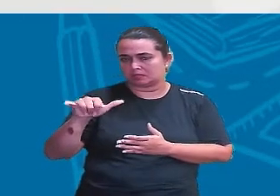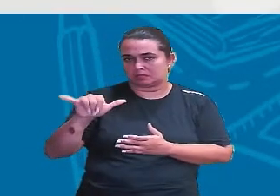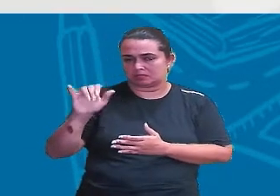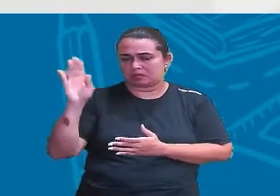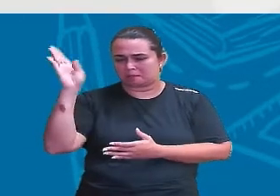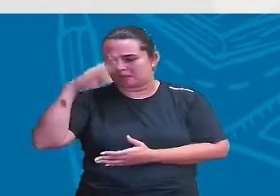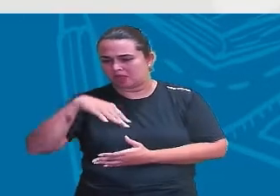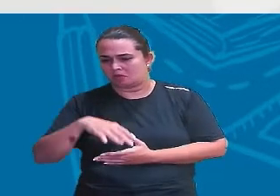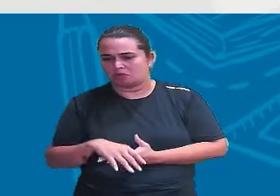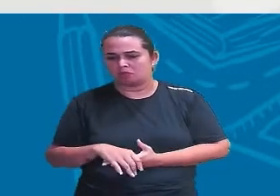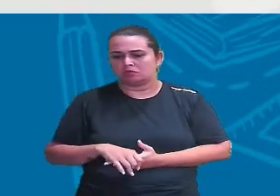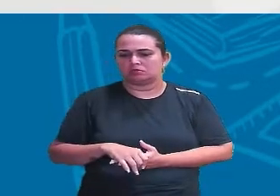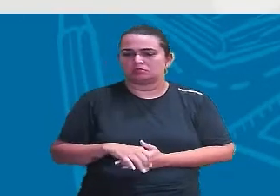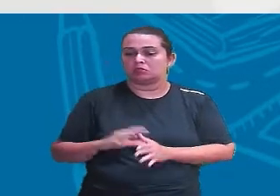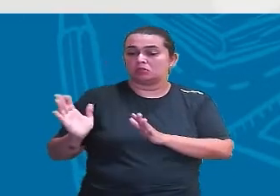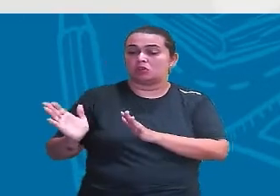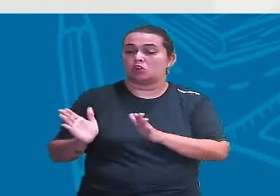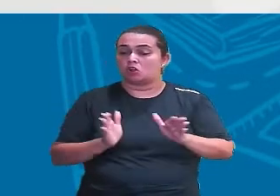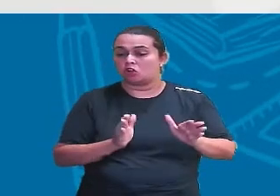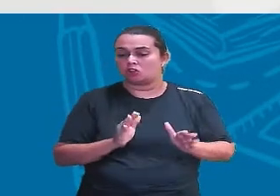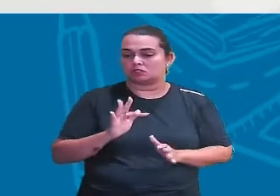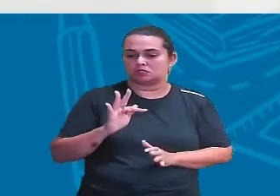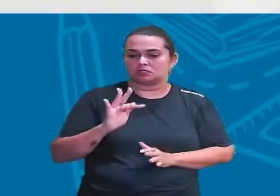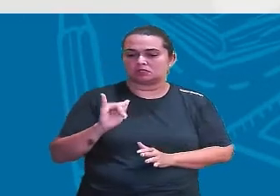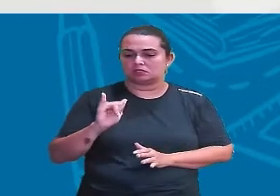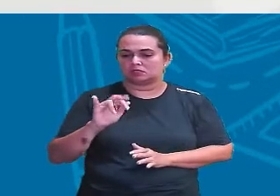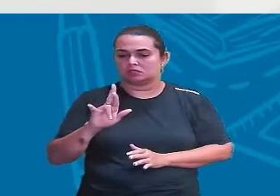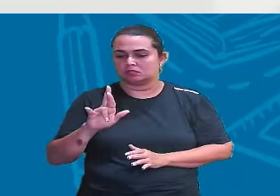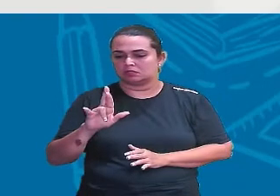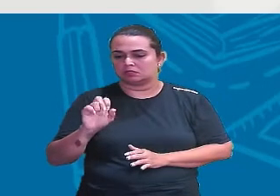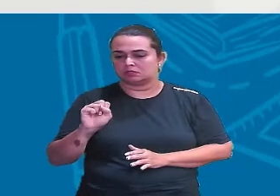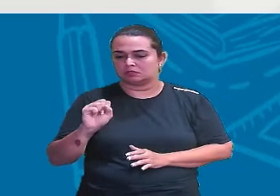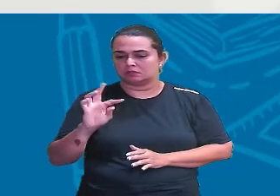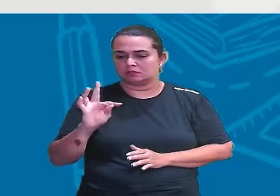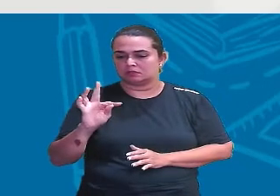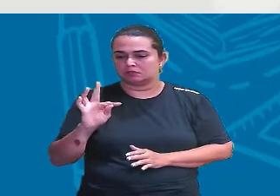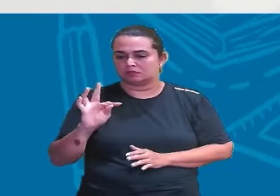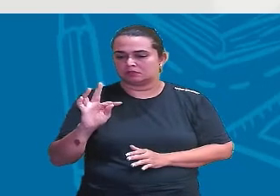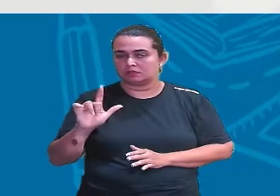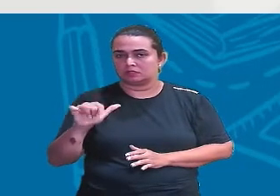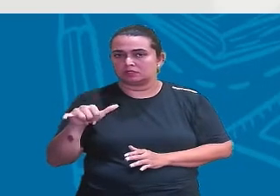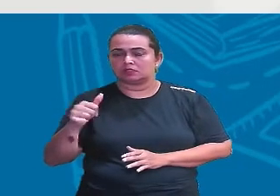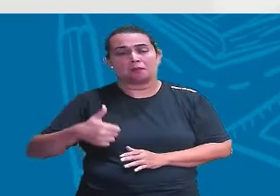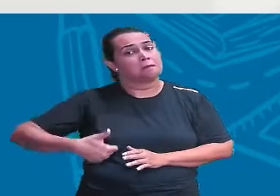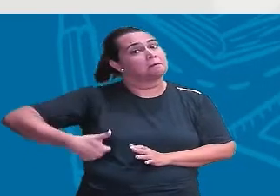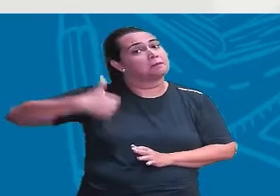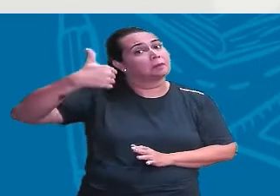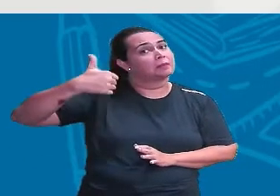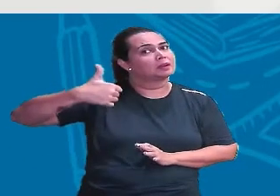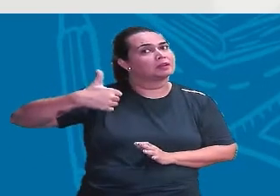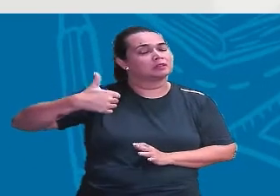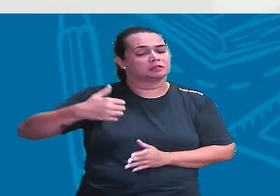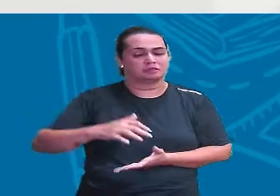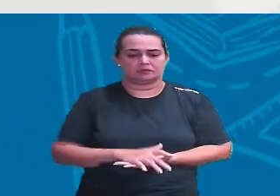dizer primeiramente. Então, esse primeiramente a gente usa muito. O de tempo. Então, nós temos um